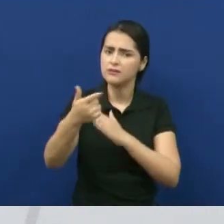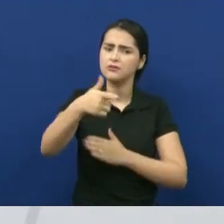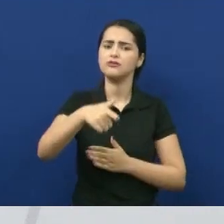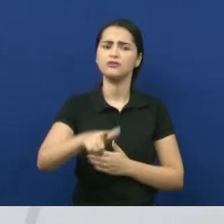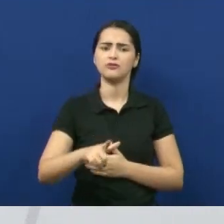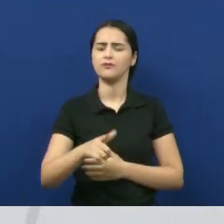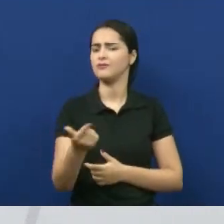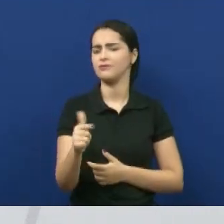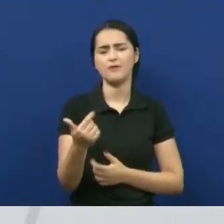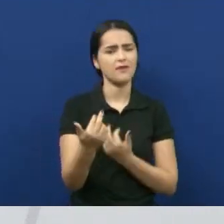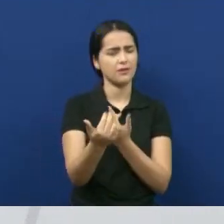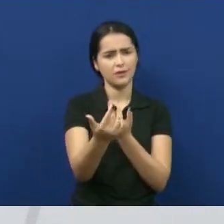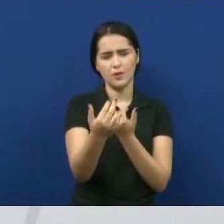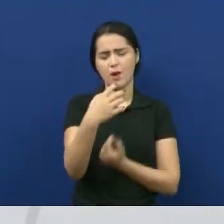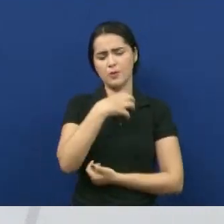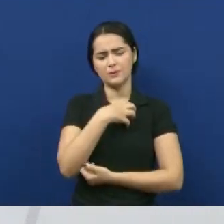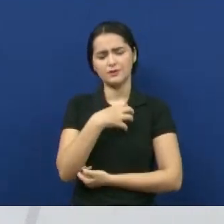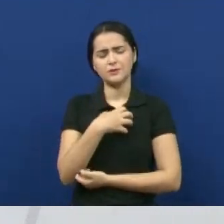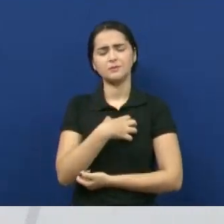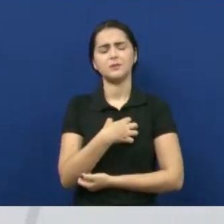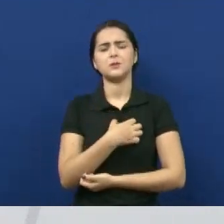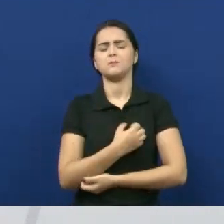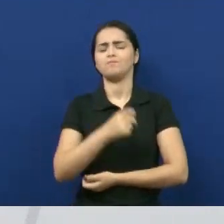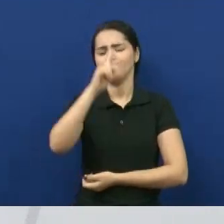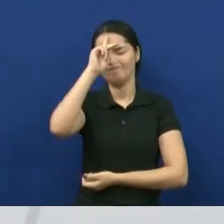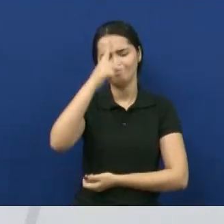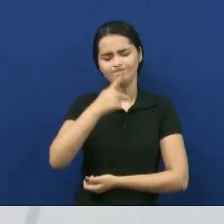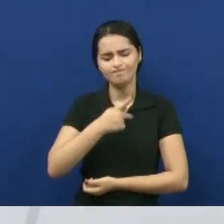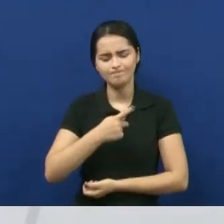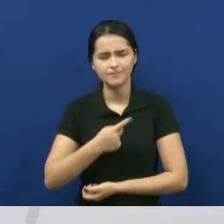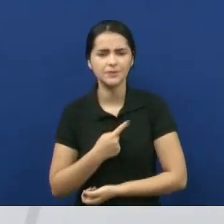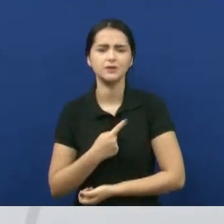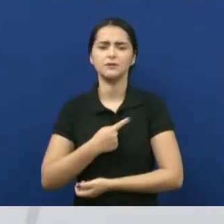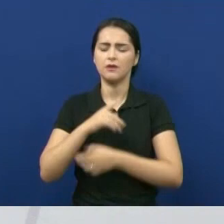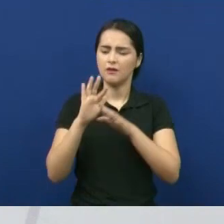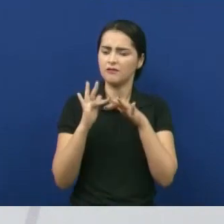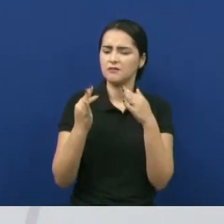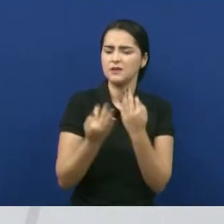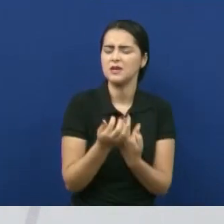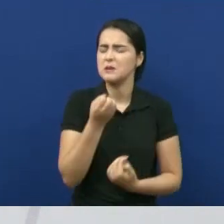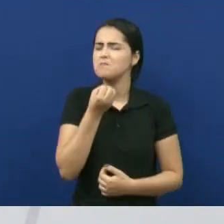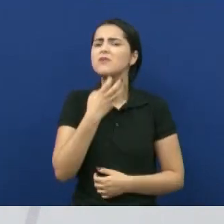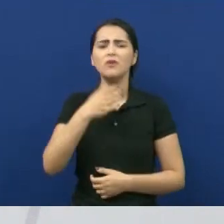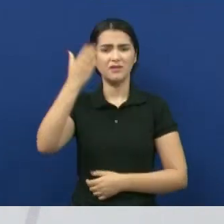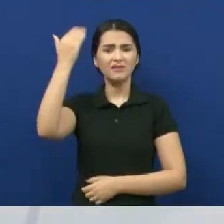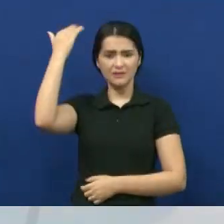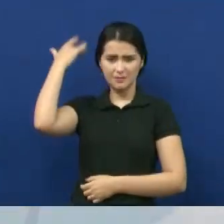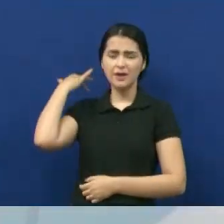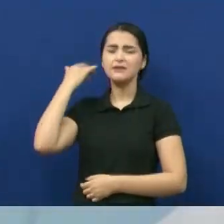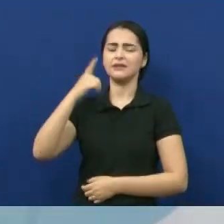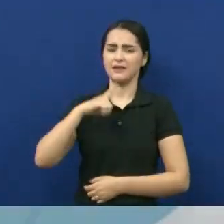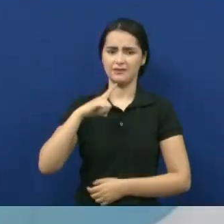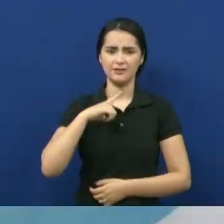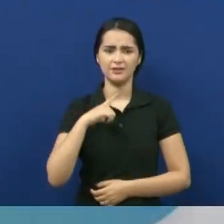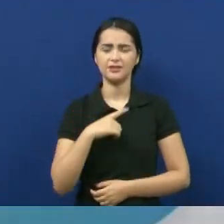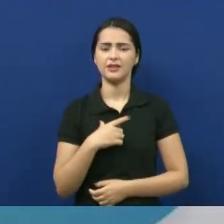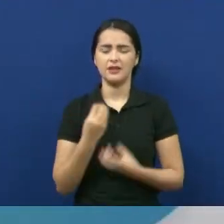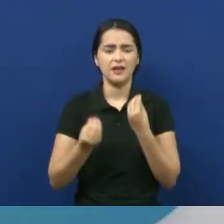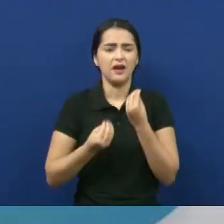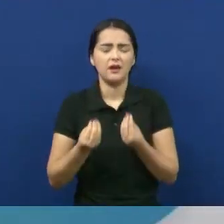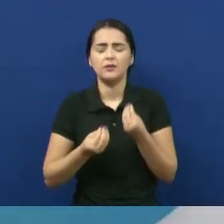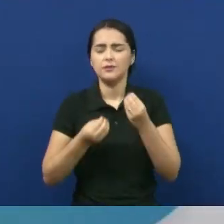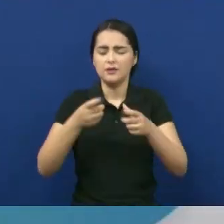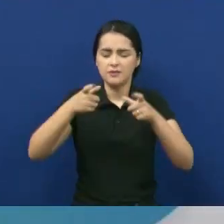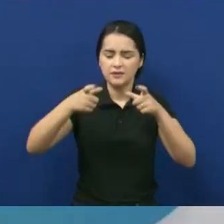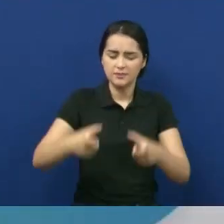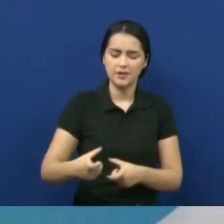mais aquele sentimento pessoal, familiar, que aquele lugar trazia. É como se o espaço